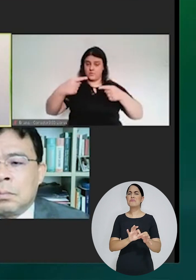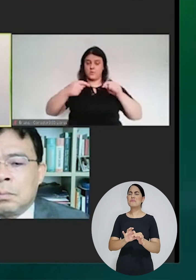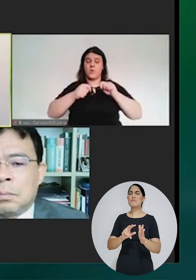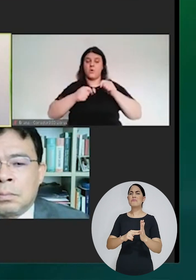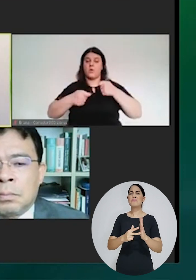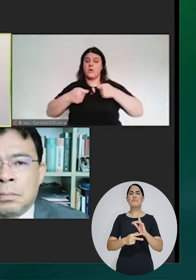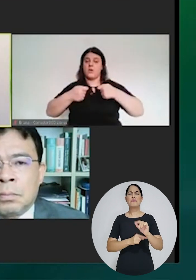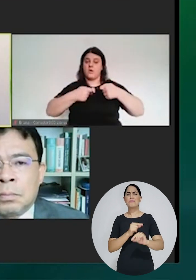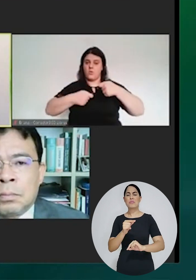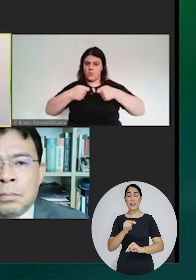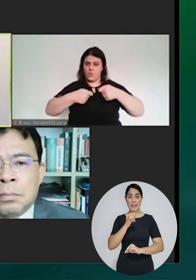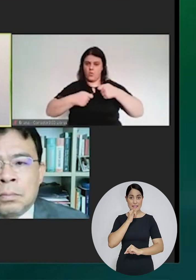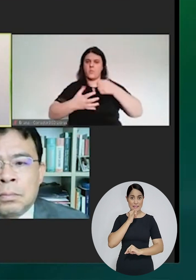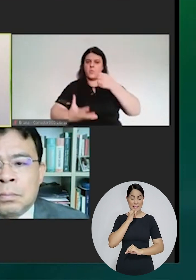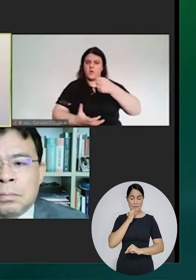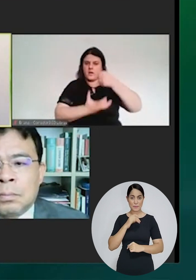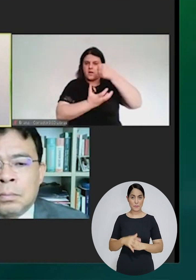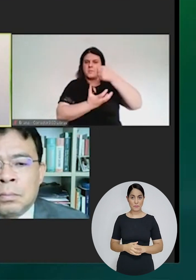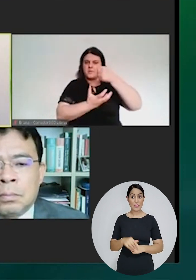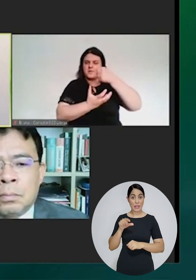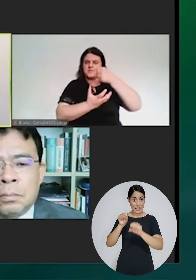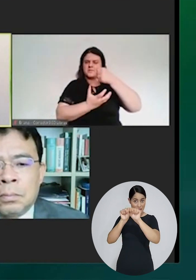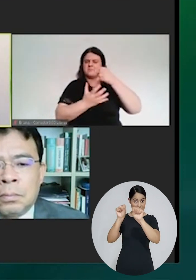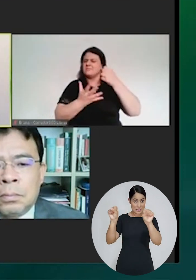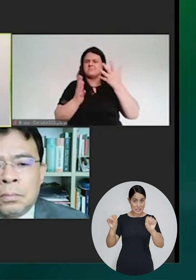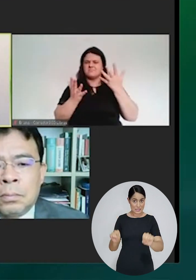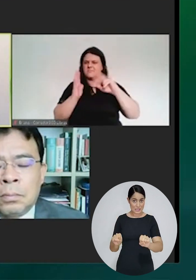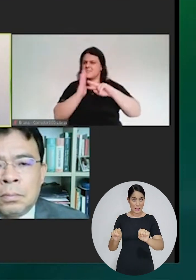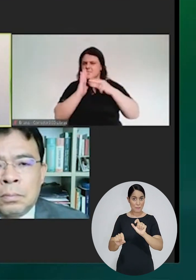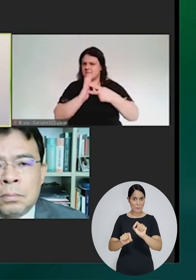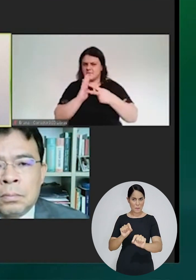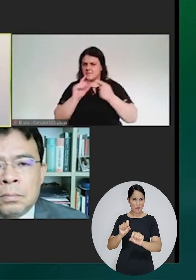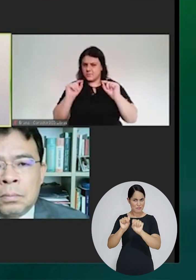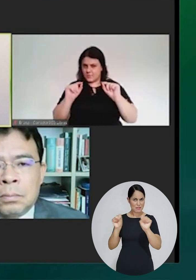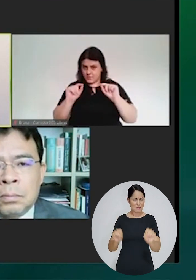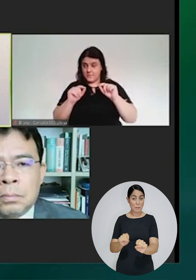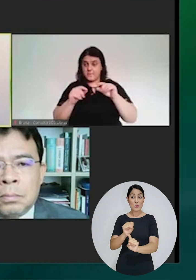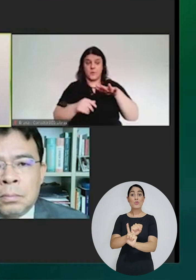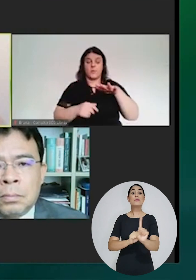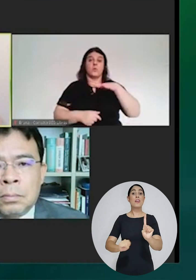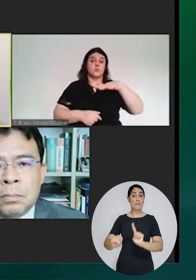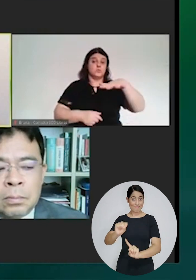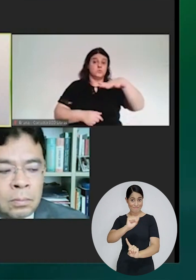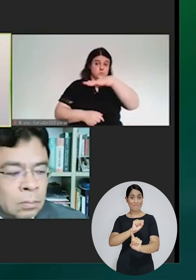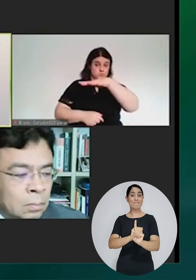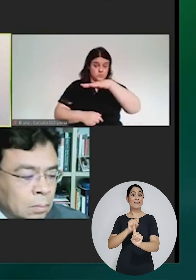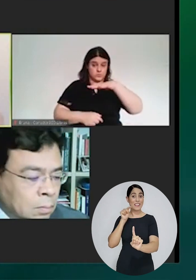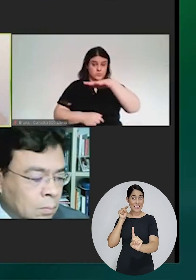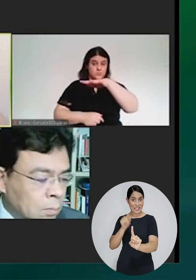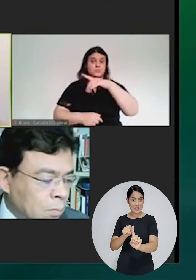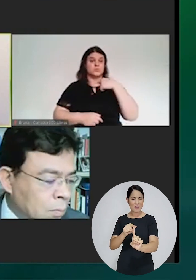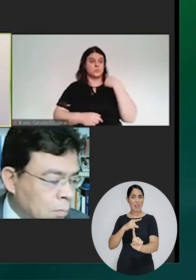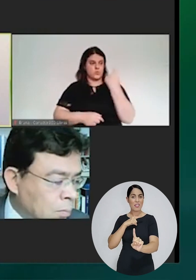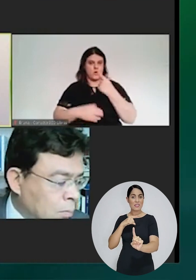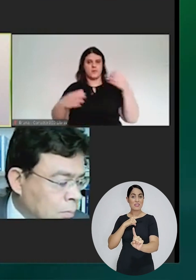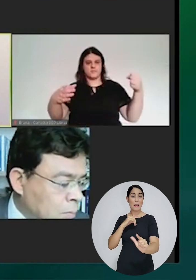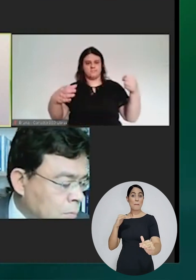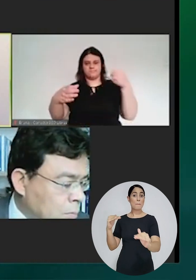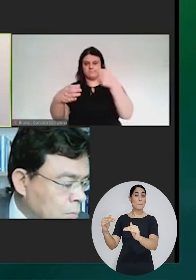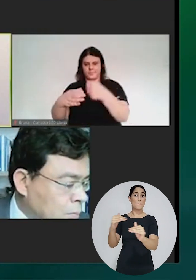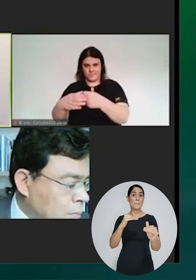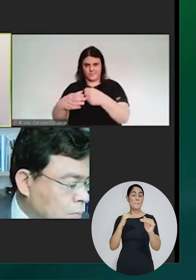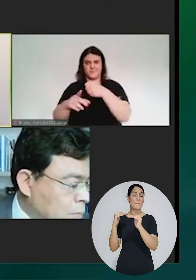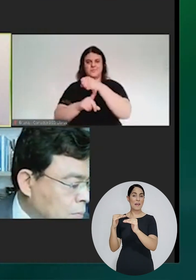econômico capitalista. O que isso quer dizer? Quando esse sistema, né, que a gente está submetido à